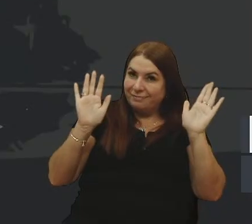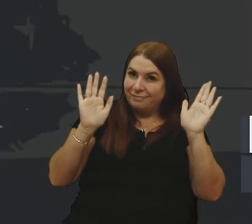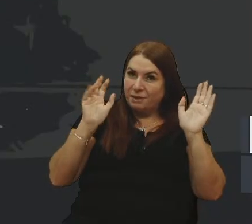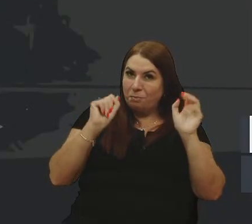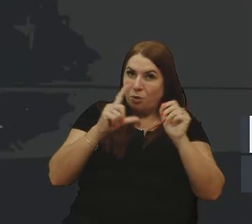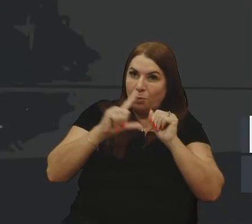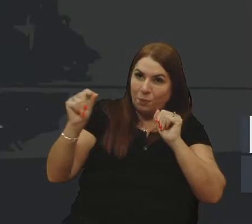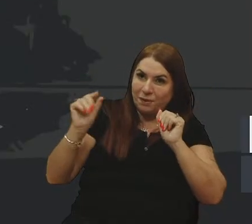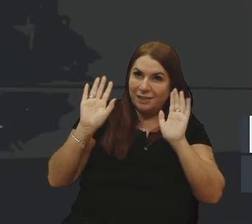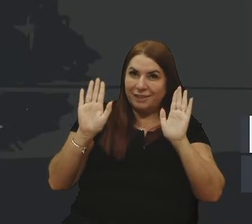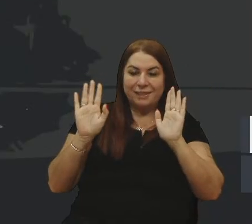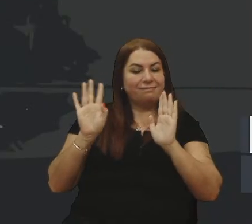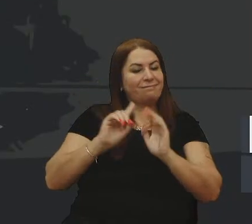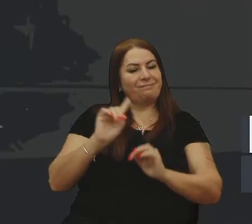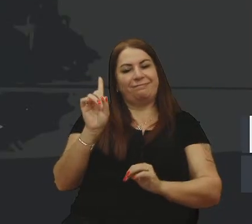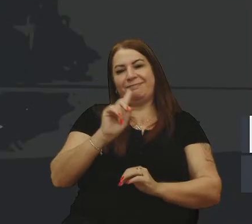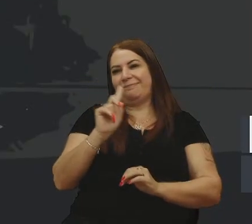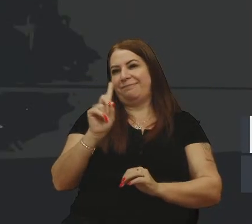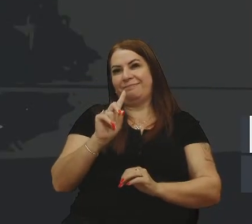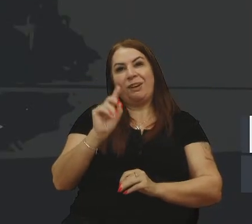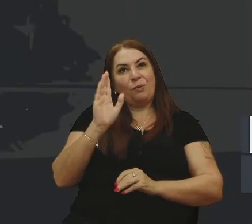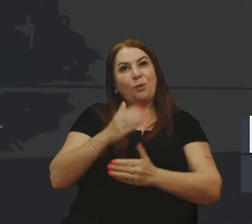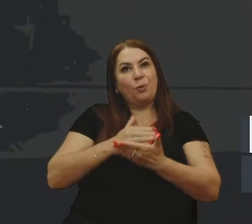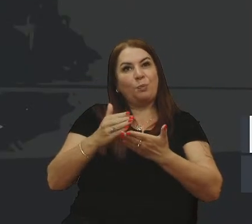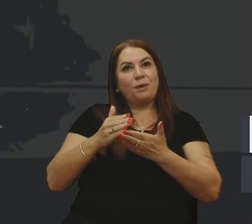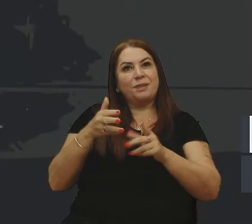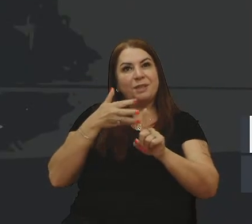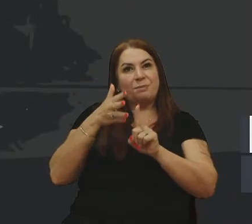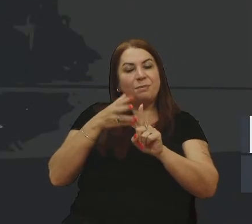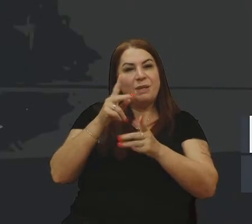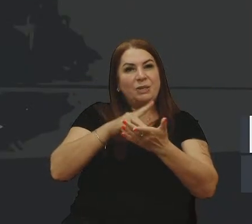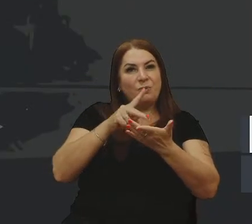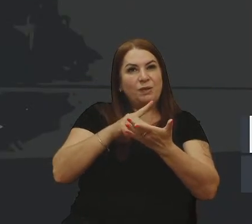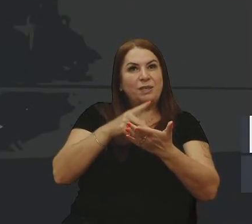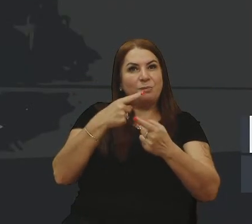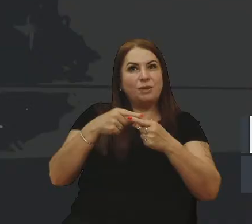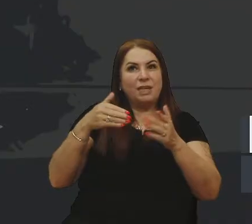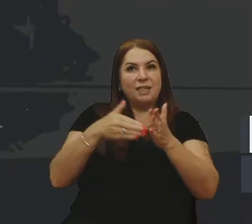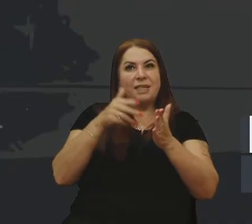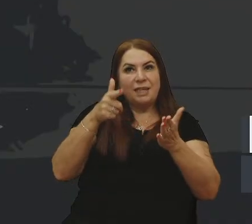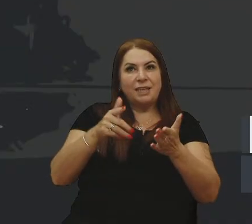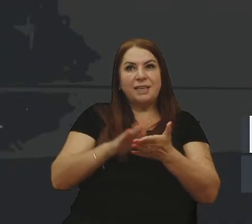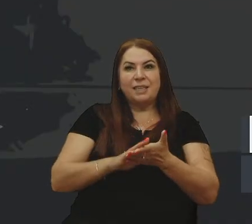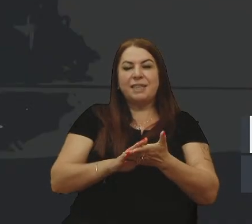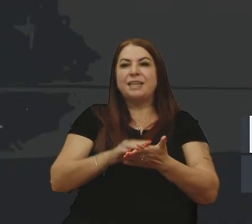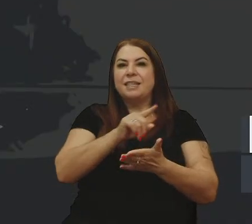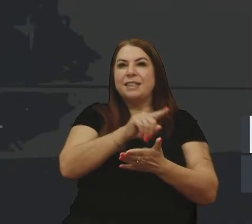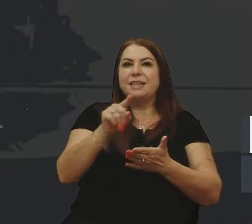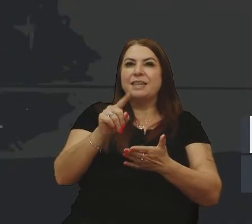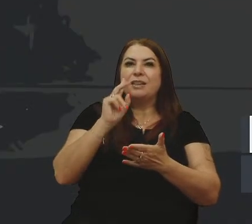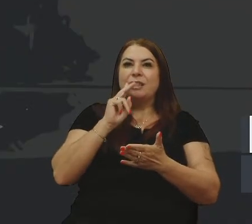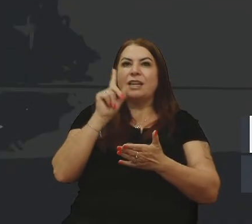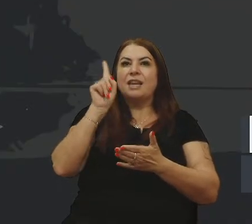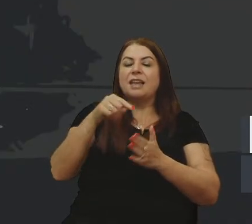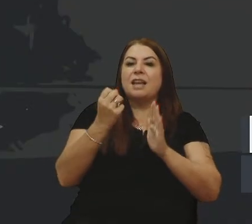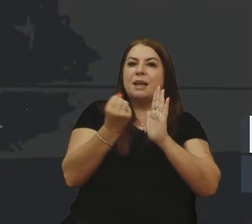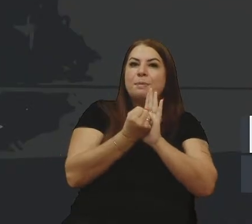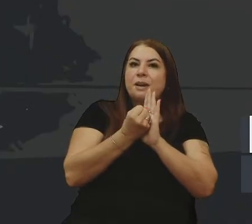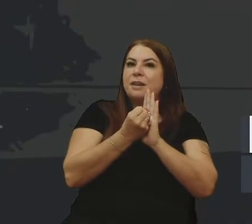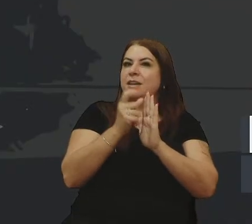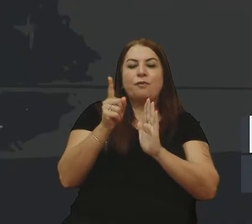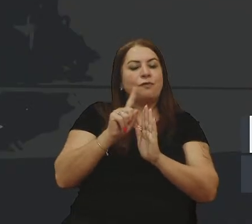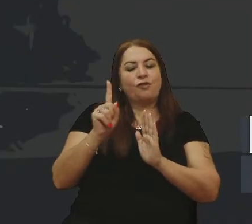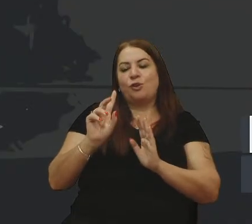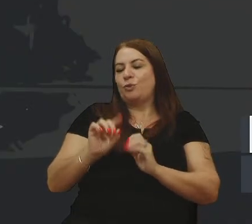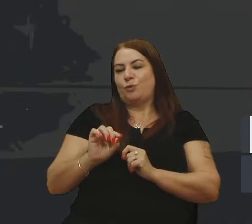embora. Mas não, gente, não é. Agora que vai começar a palestra de verdade, porque até aqui eu estava atualizando vocês sobre quem é a marca, mas não foi tudo